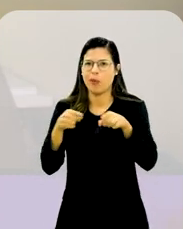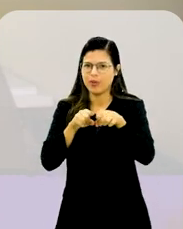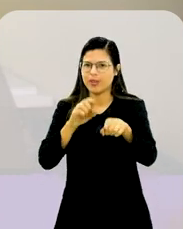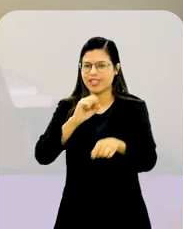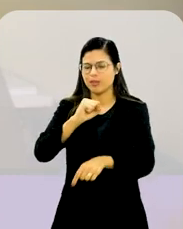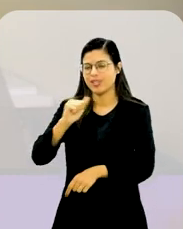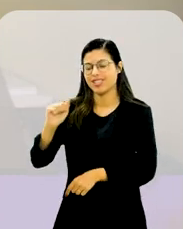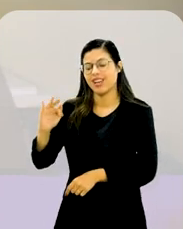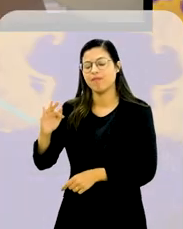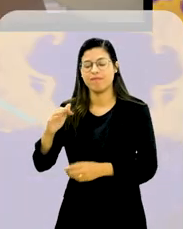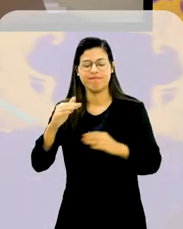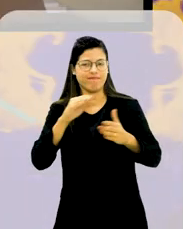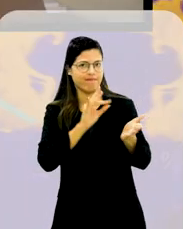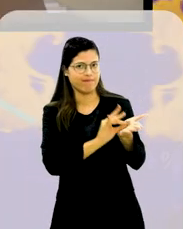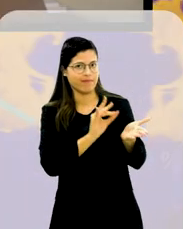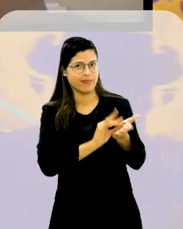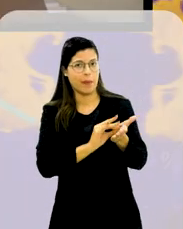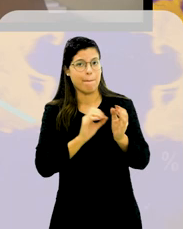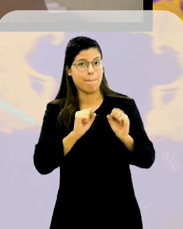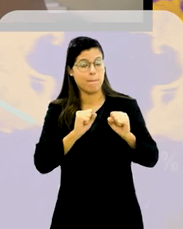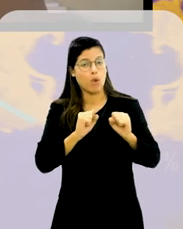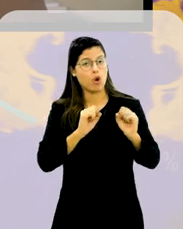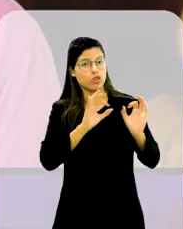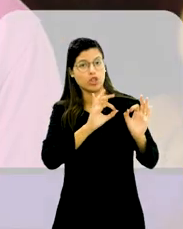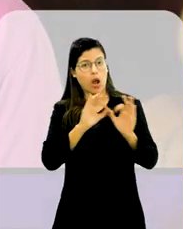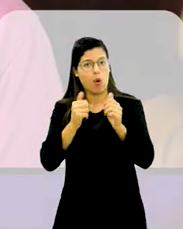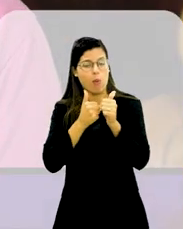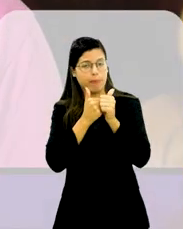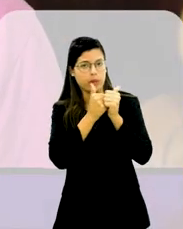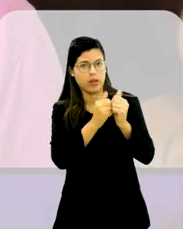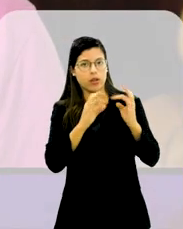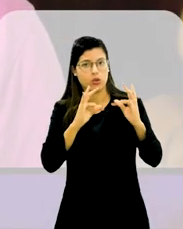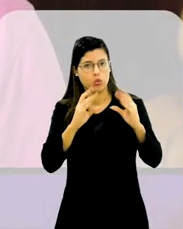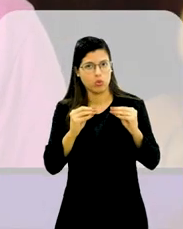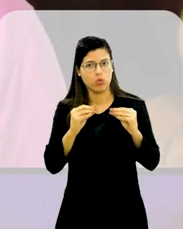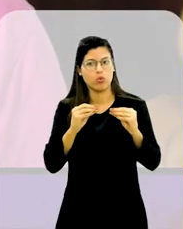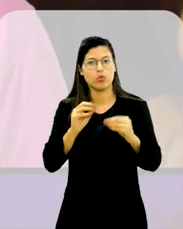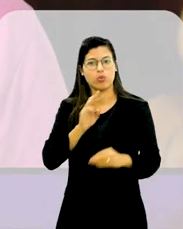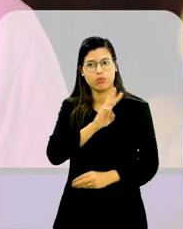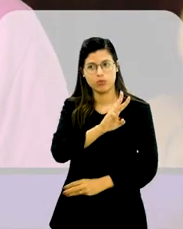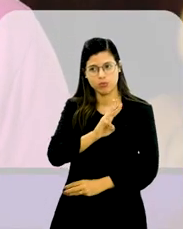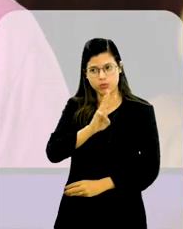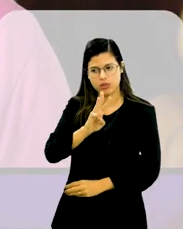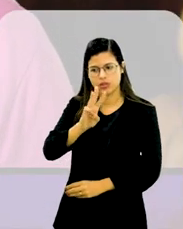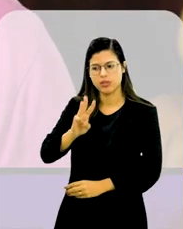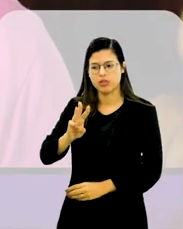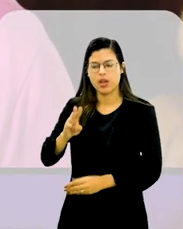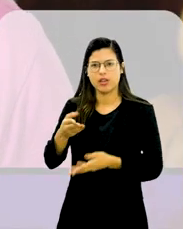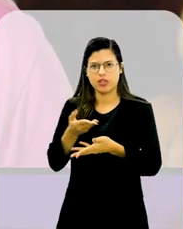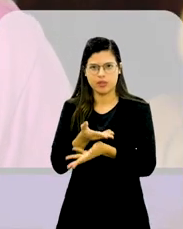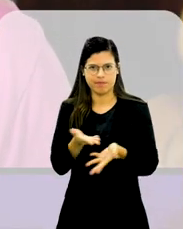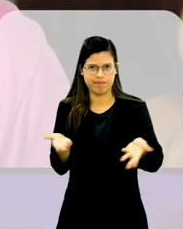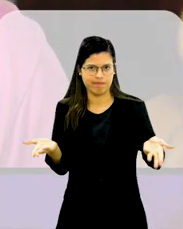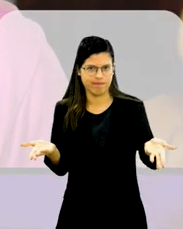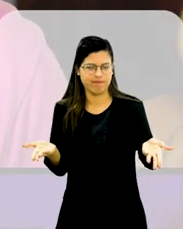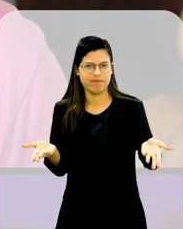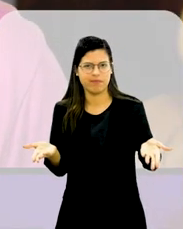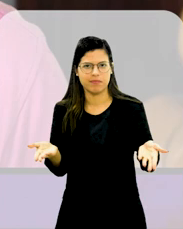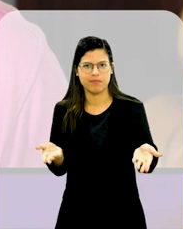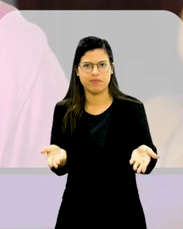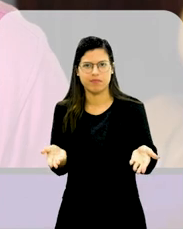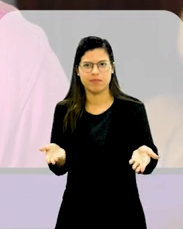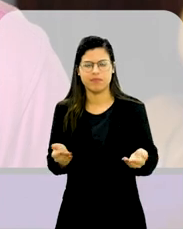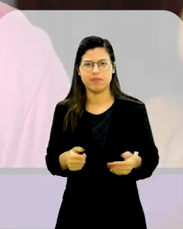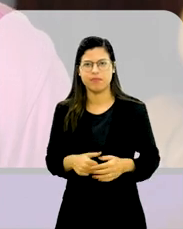também estão com saco né Rui Com certeza é verdade e você pode acompanhar tudo através do